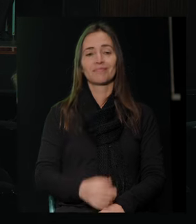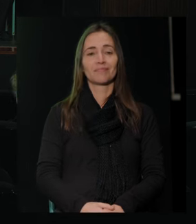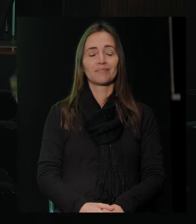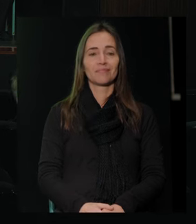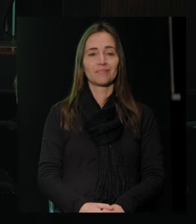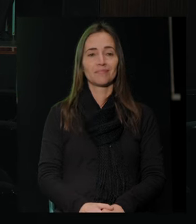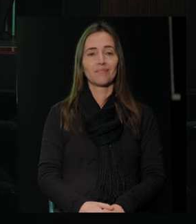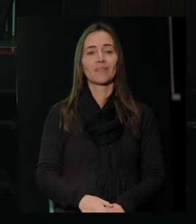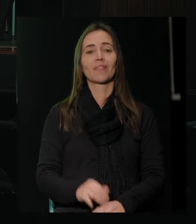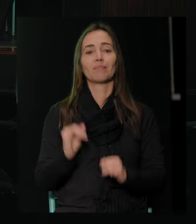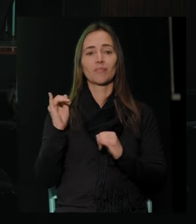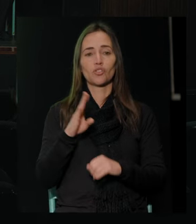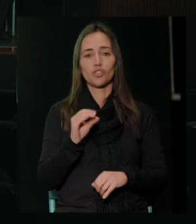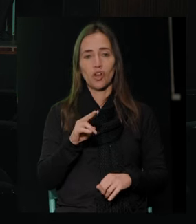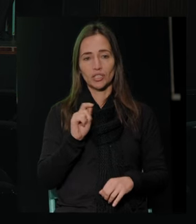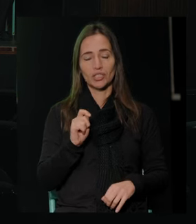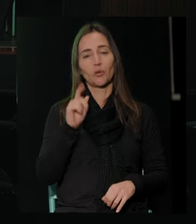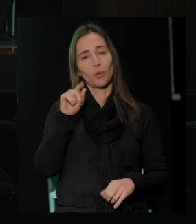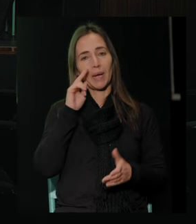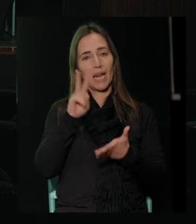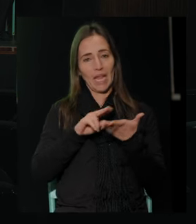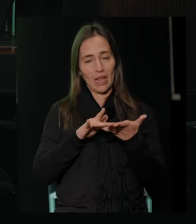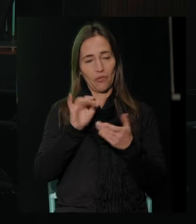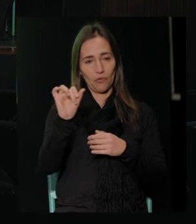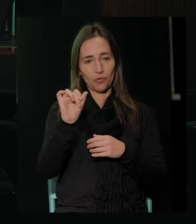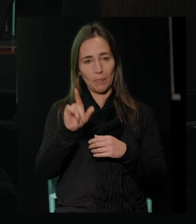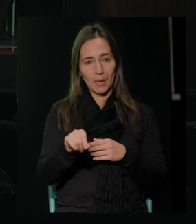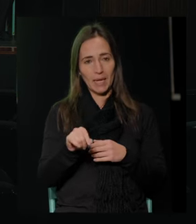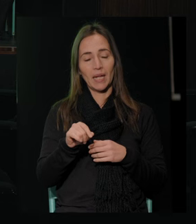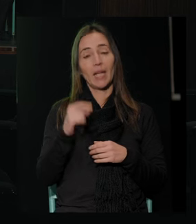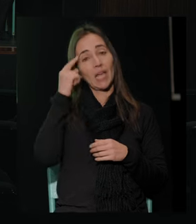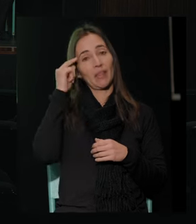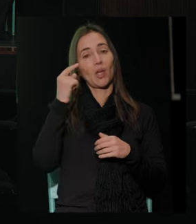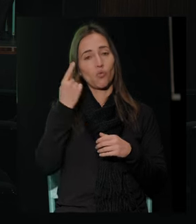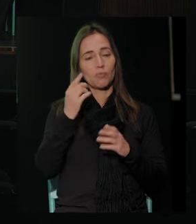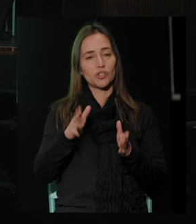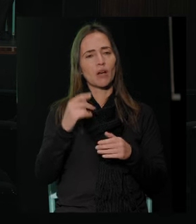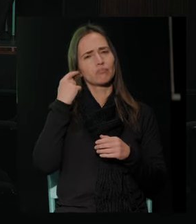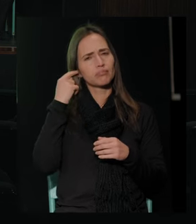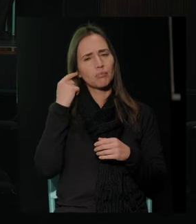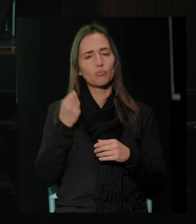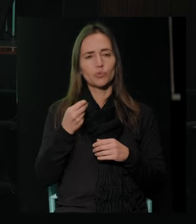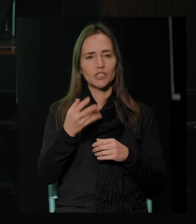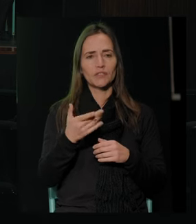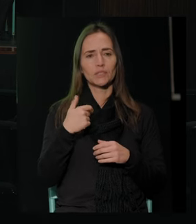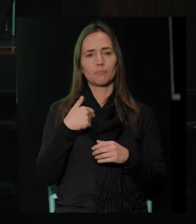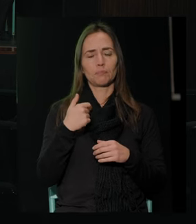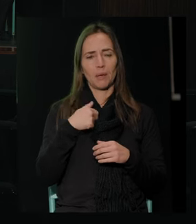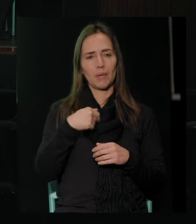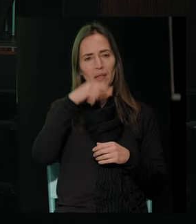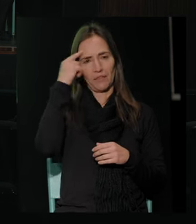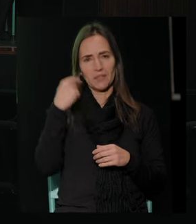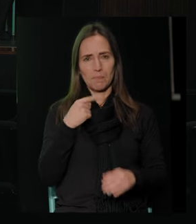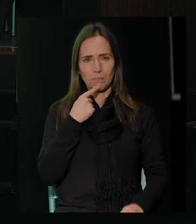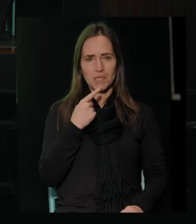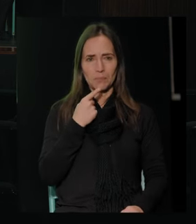um. Ok, então pronto. Jorge, eu também li o teu livro e há uma ideia que já ouvi falar muitas vezes, mas que me custa